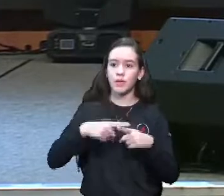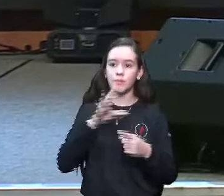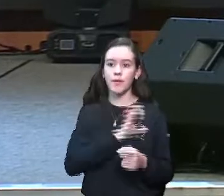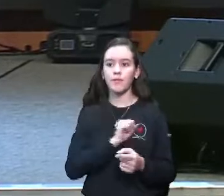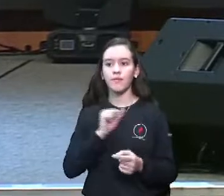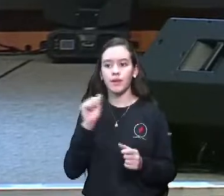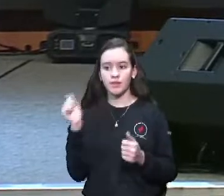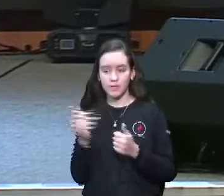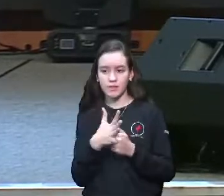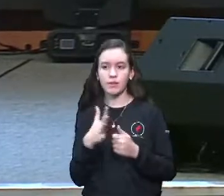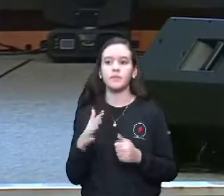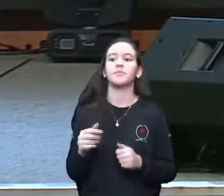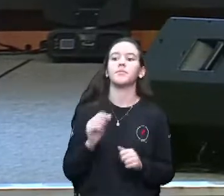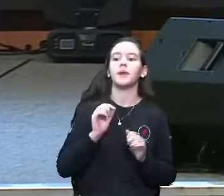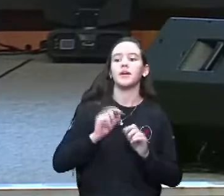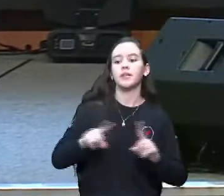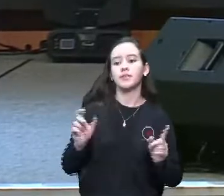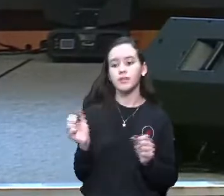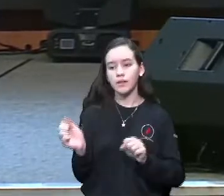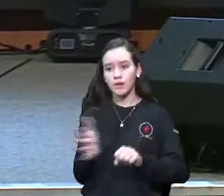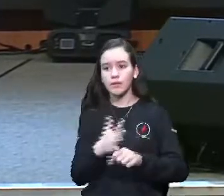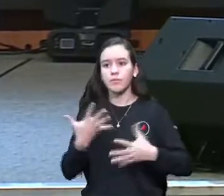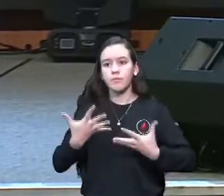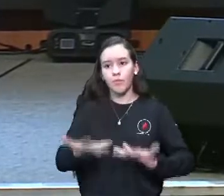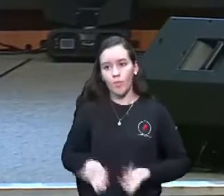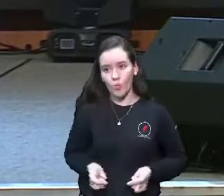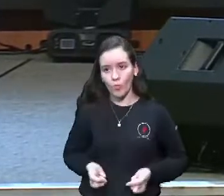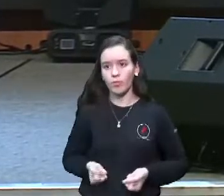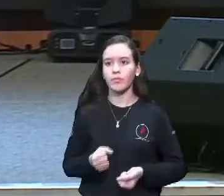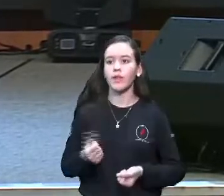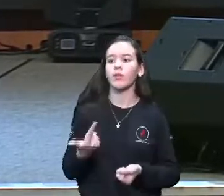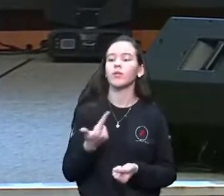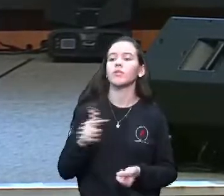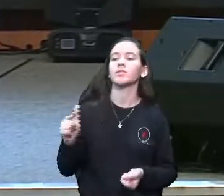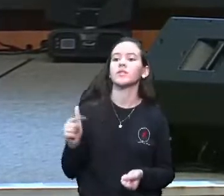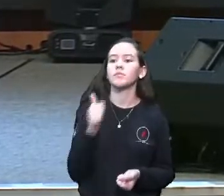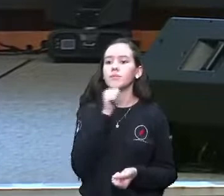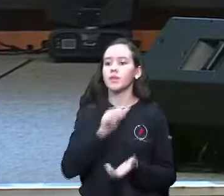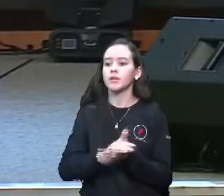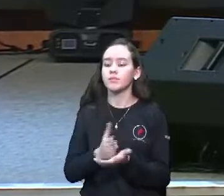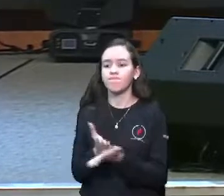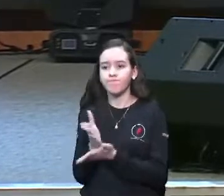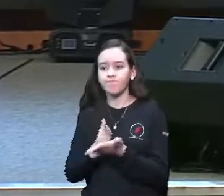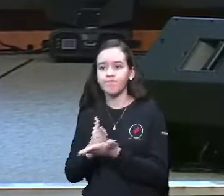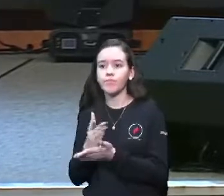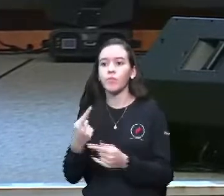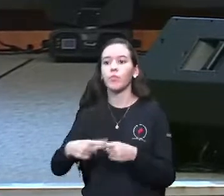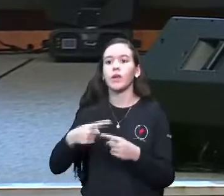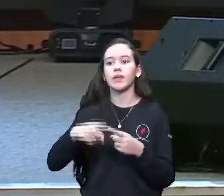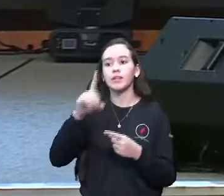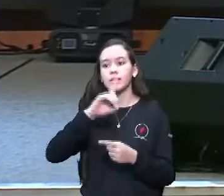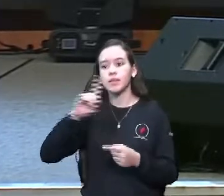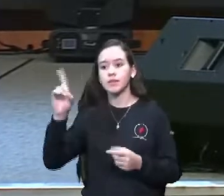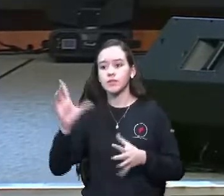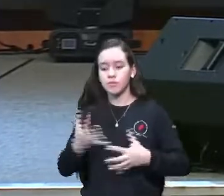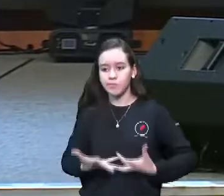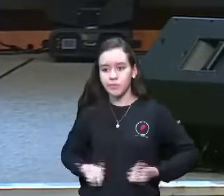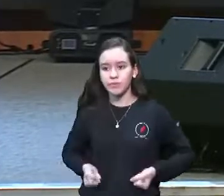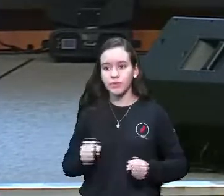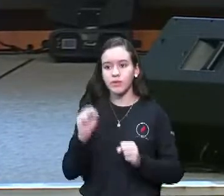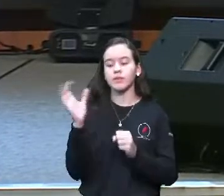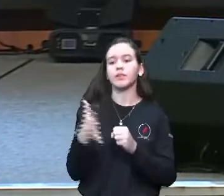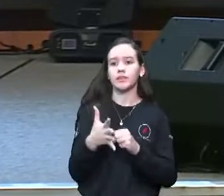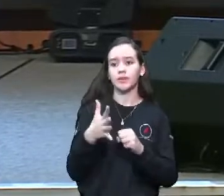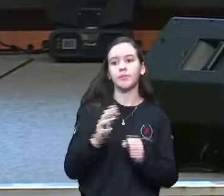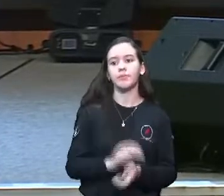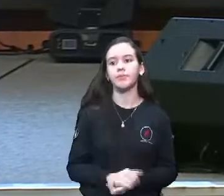cerrado a madre, e sua competidora excessivamente a irritava para embravecer, porquanto o Senhor lhe tinha cerrado a madre, e assim o